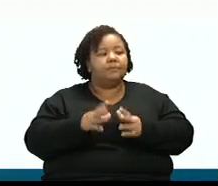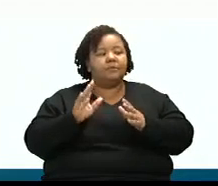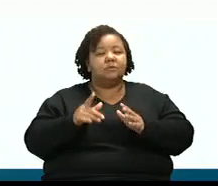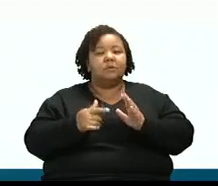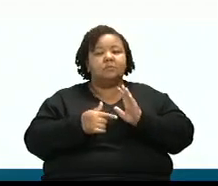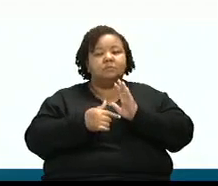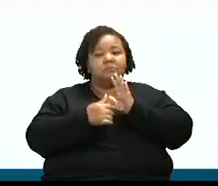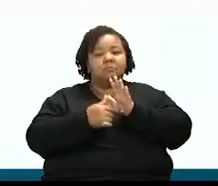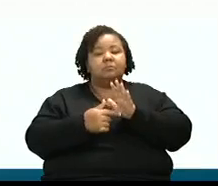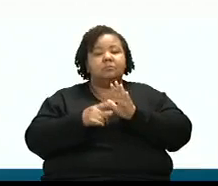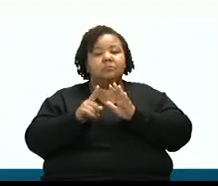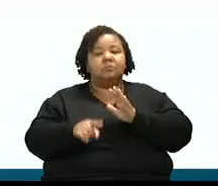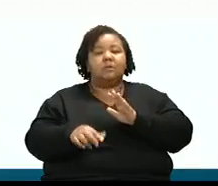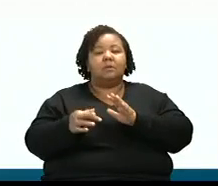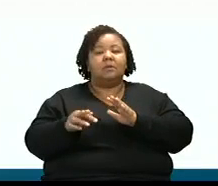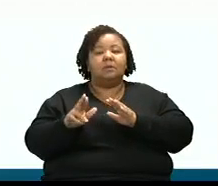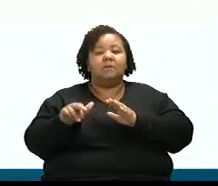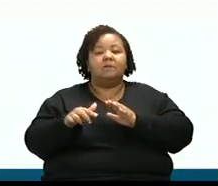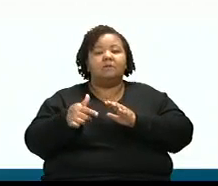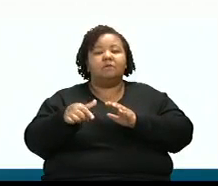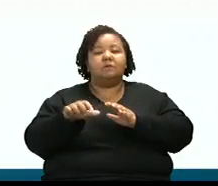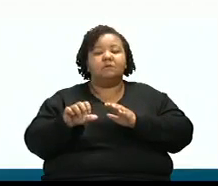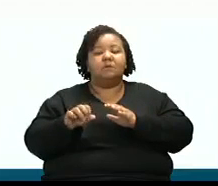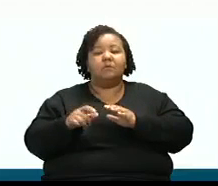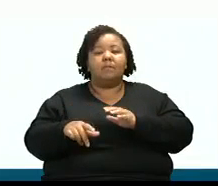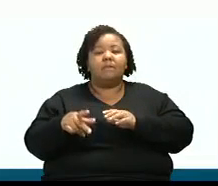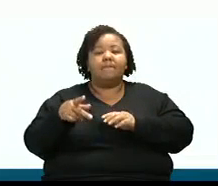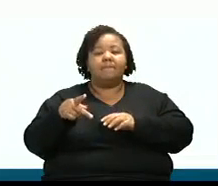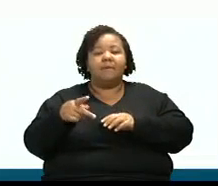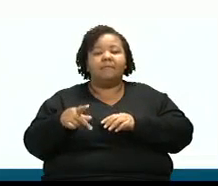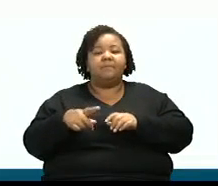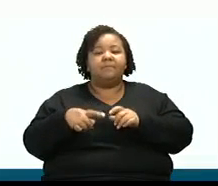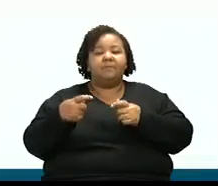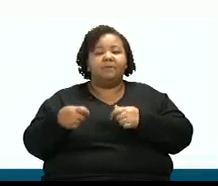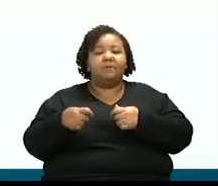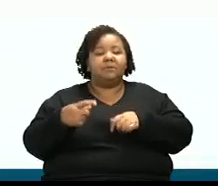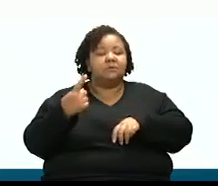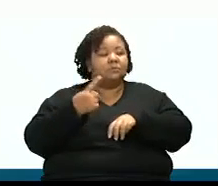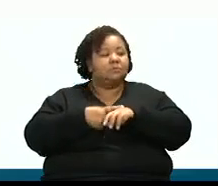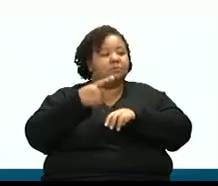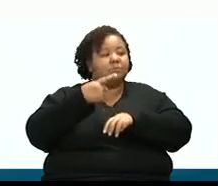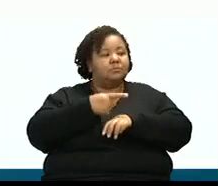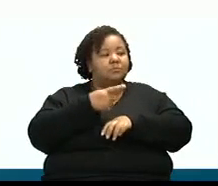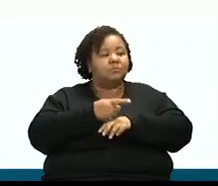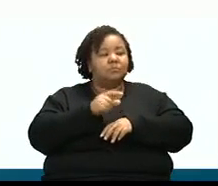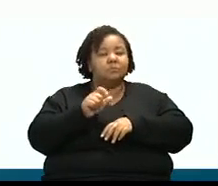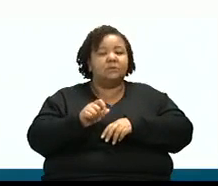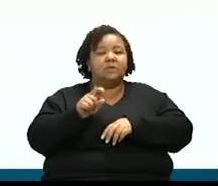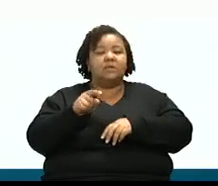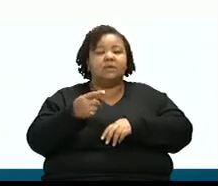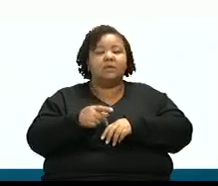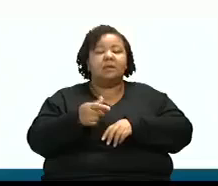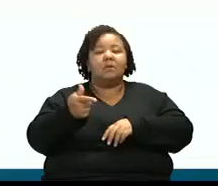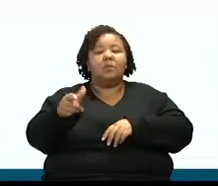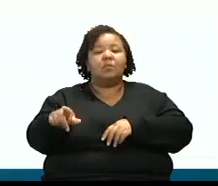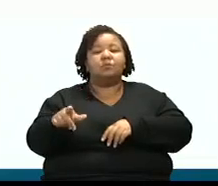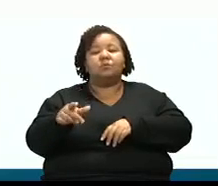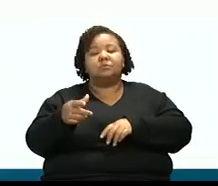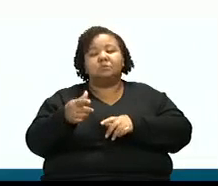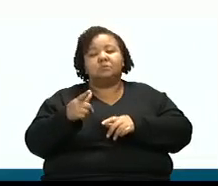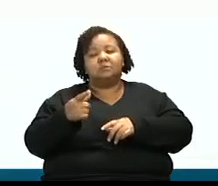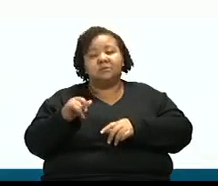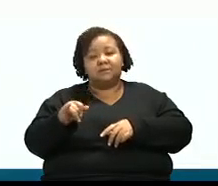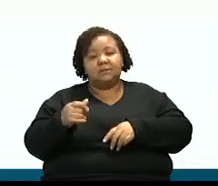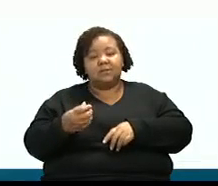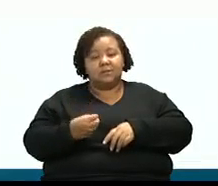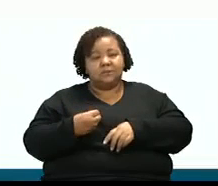expressão para a função potencial p. E eu preciso descobrir quem seria esse outro termo, se ele